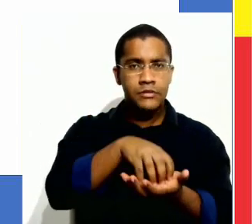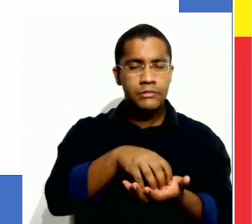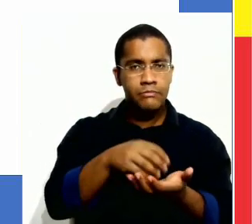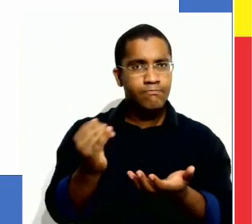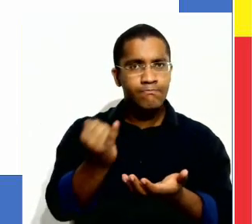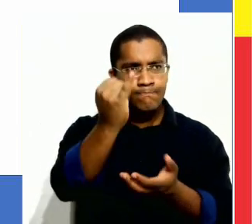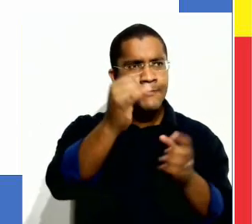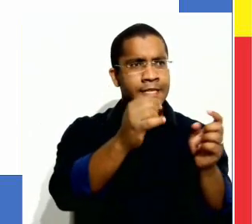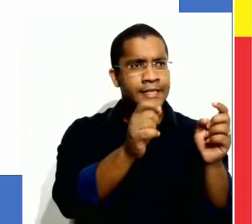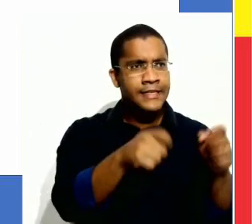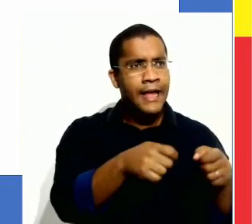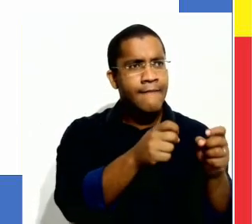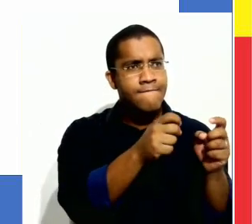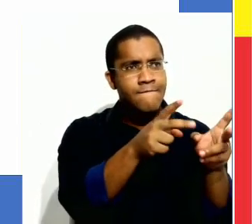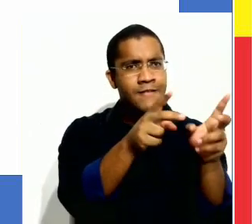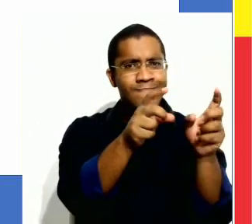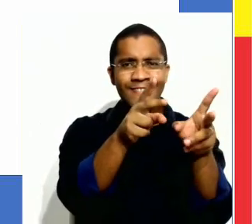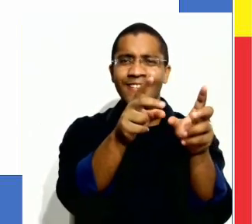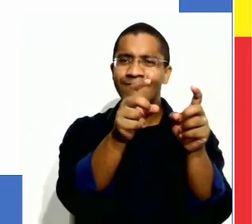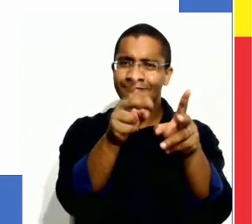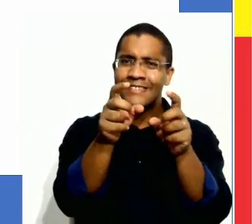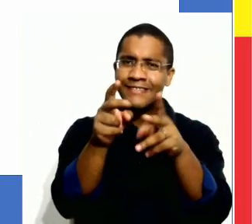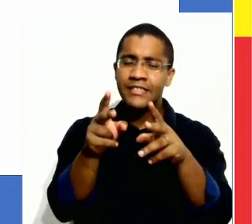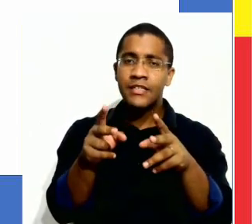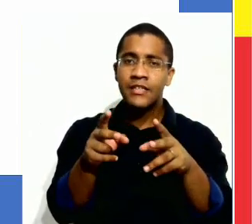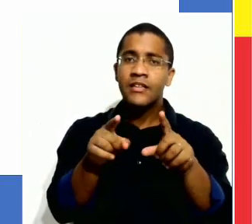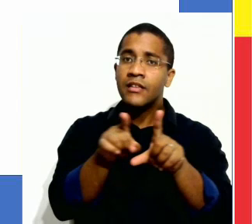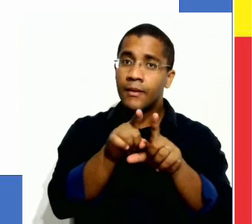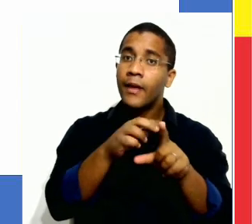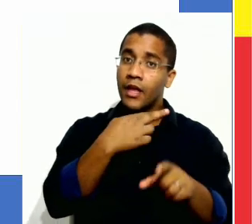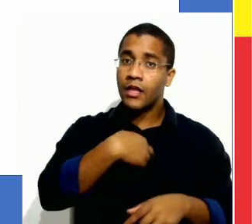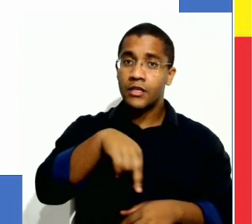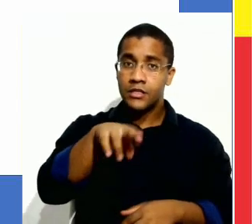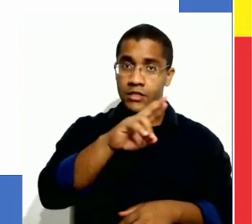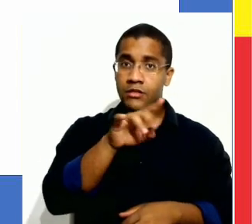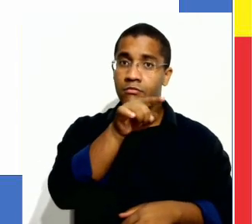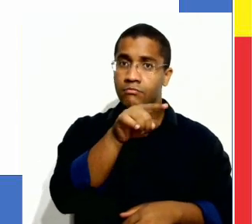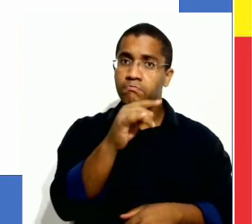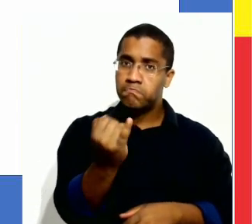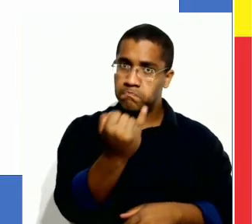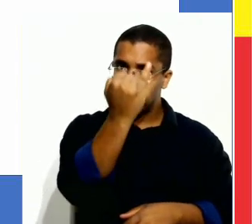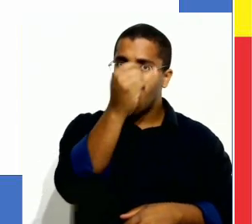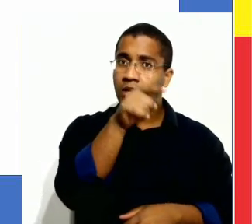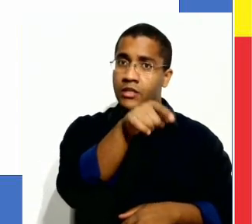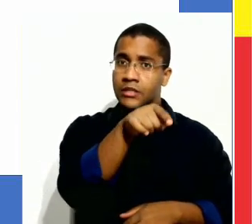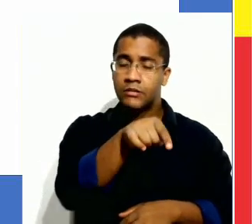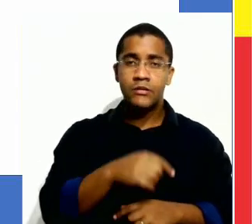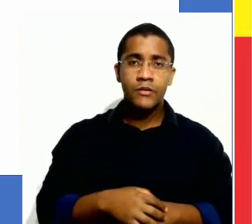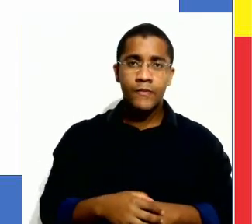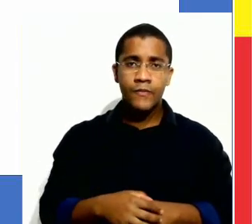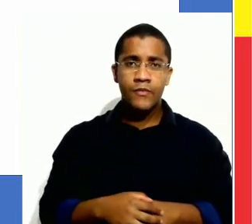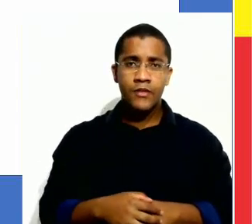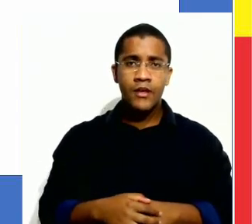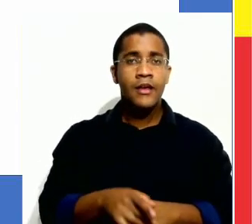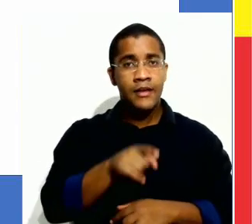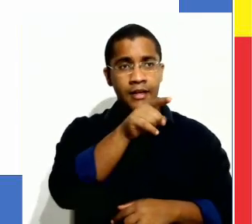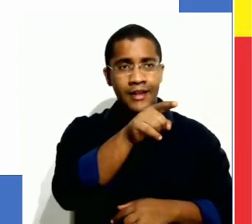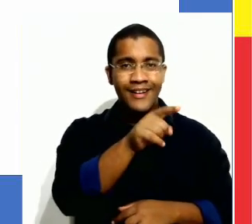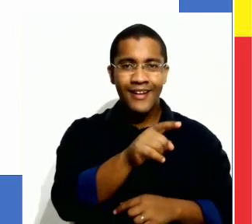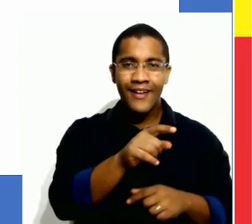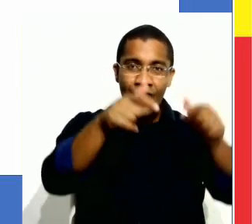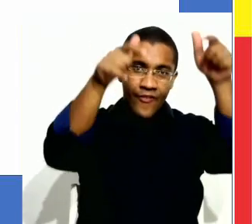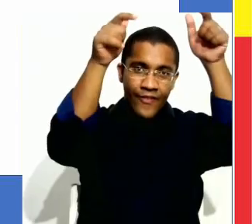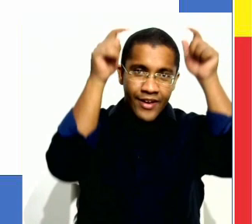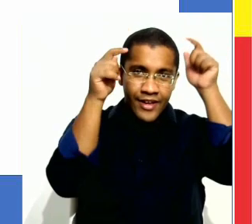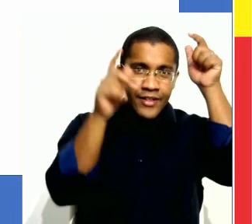centro comercial e religioso, né? Por séculos, as riquezas do